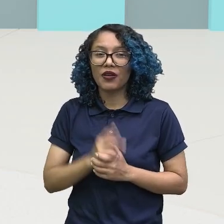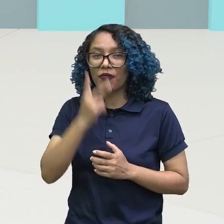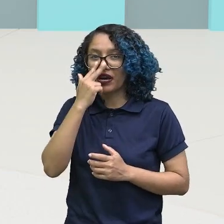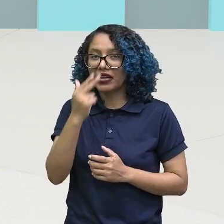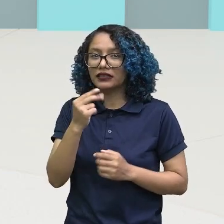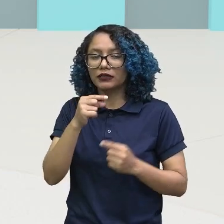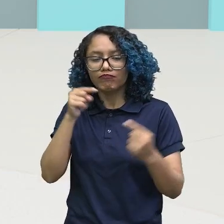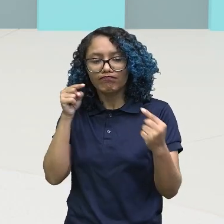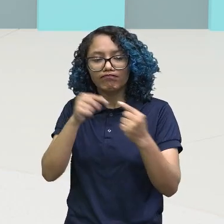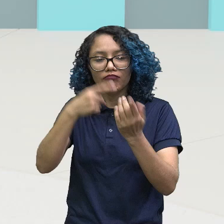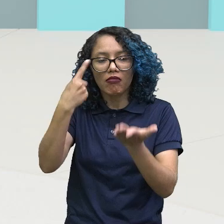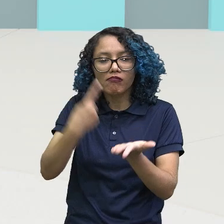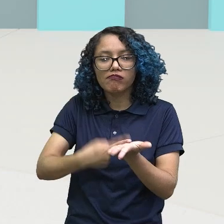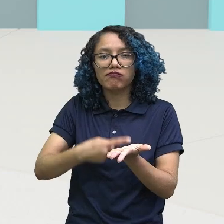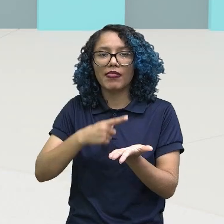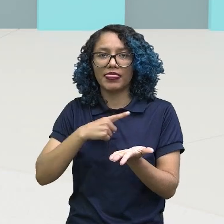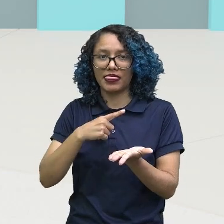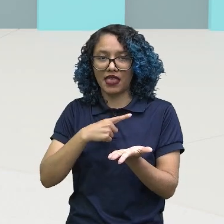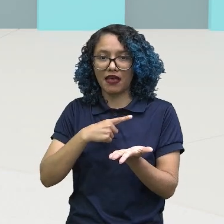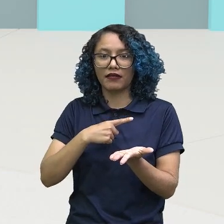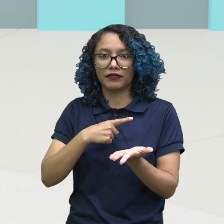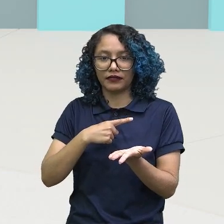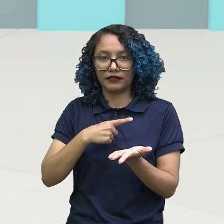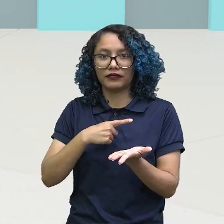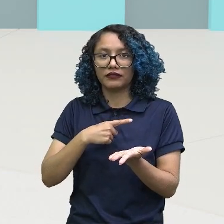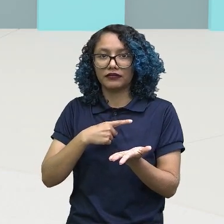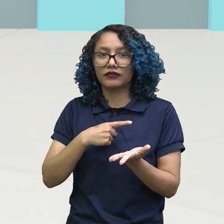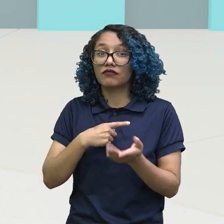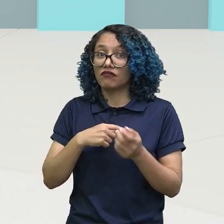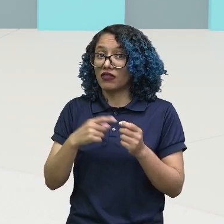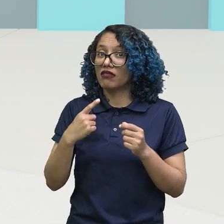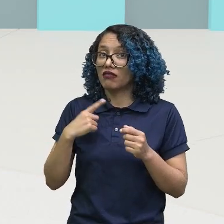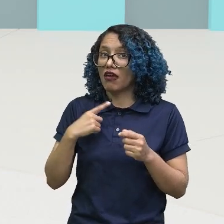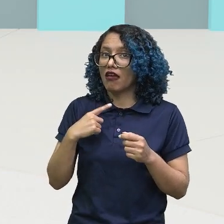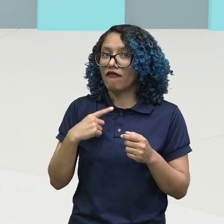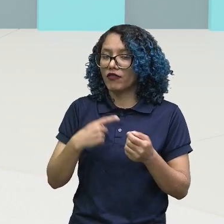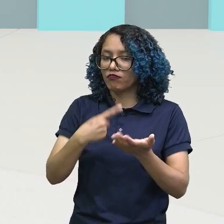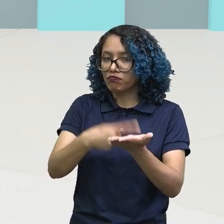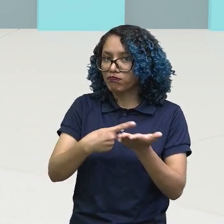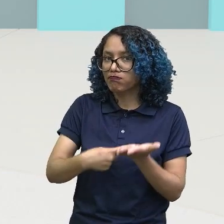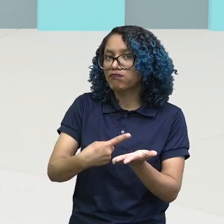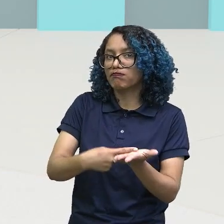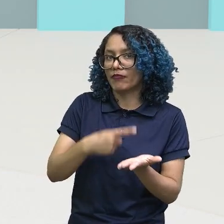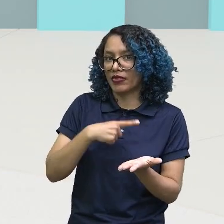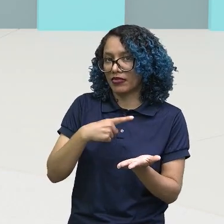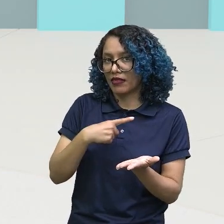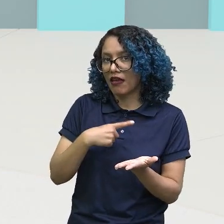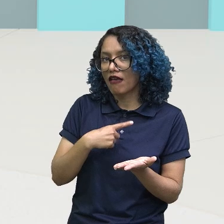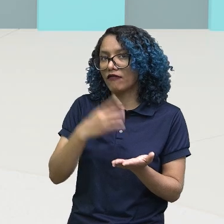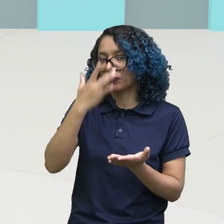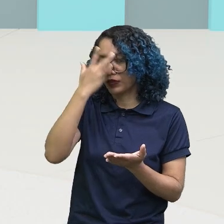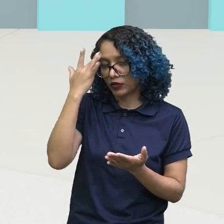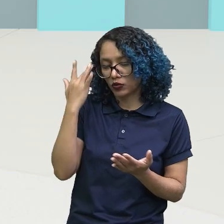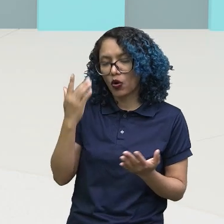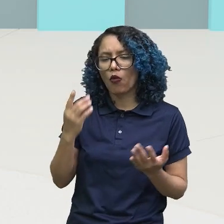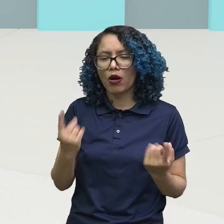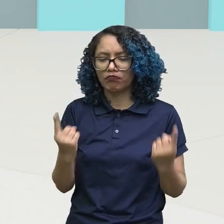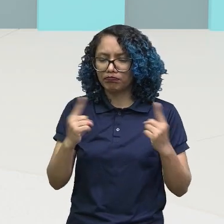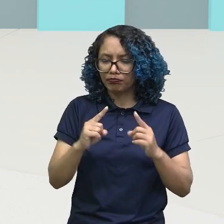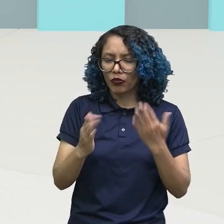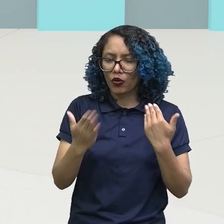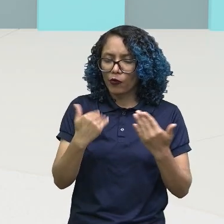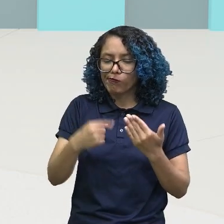acordo, né? Então, houve aí uma negociação entre as partes, né, entre as pessoas, e houve o